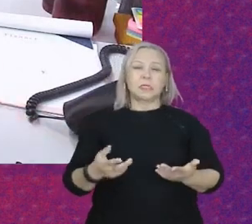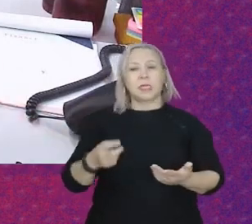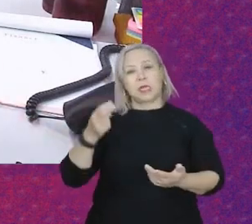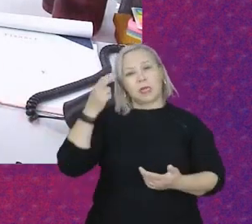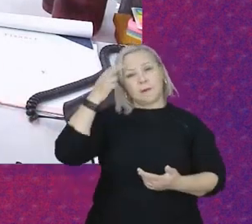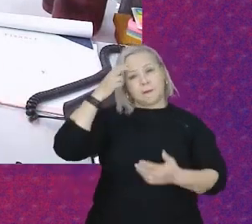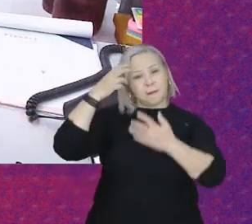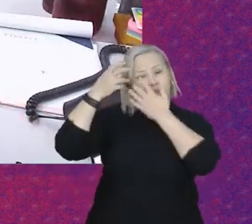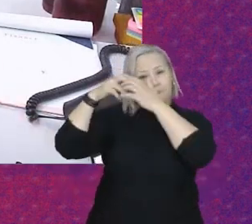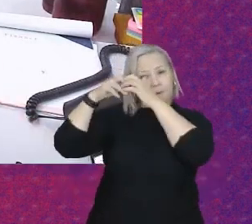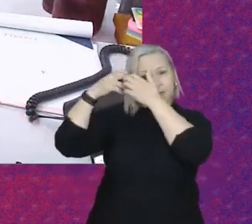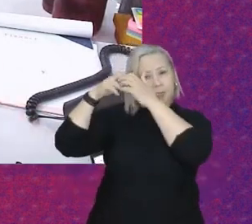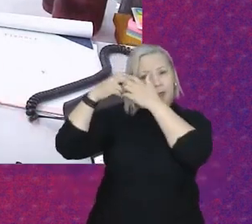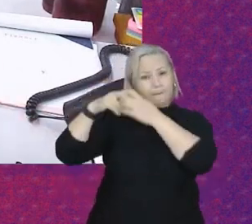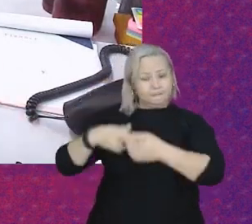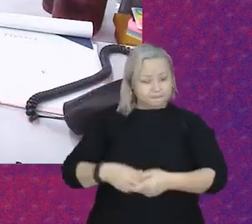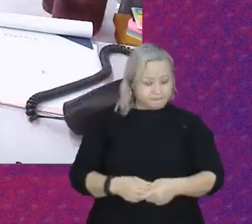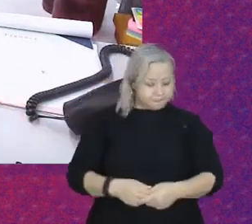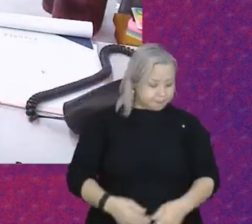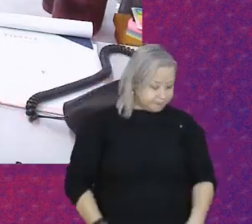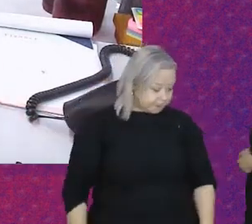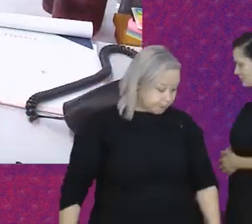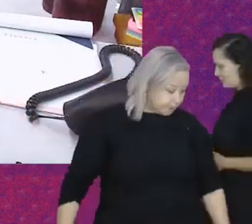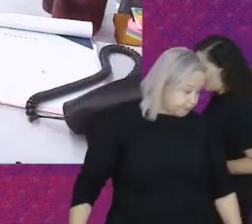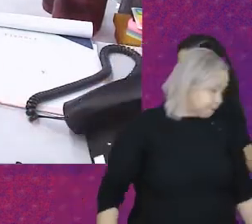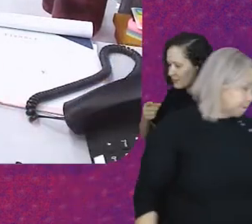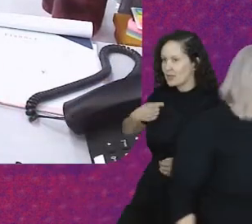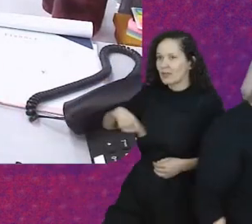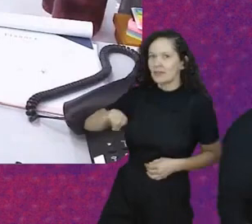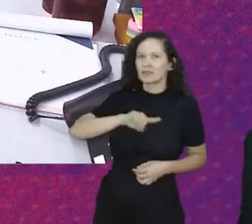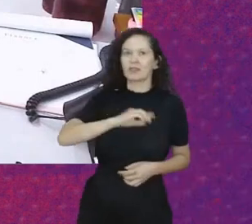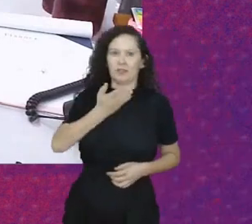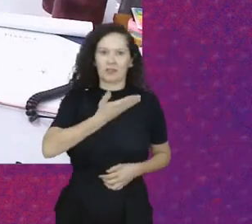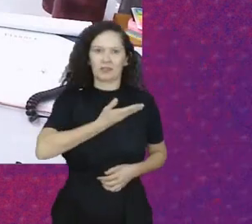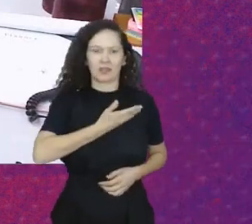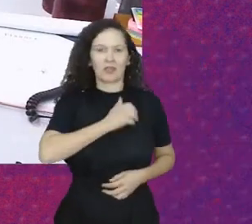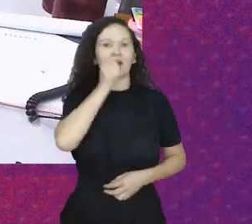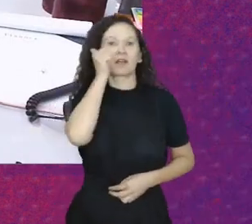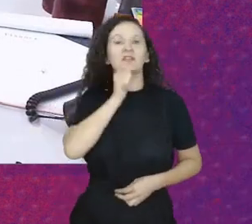pensamos, né, nas nossas colegas mulheres e que,